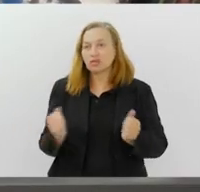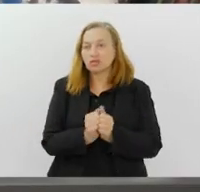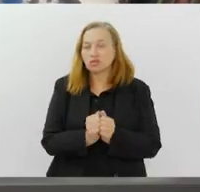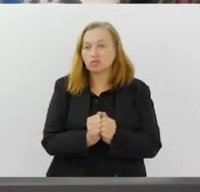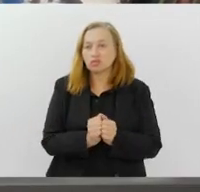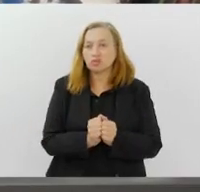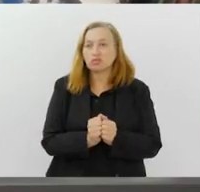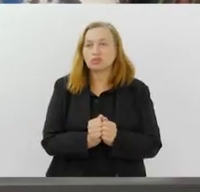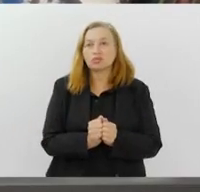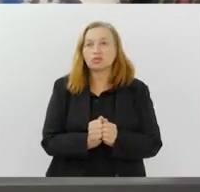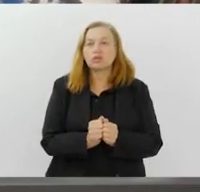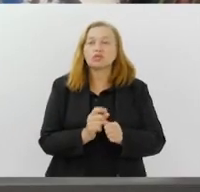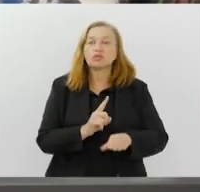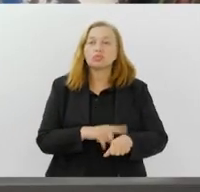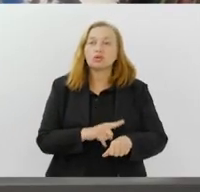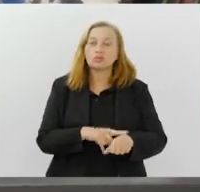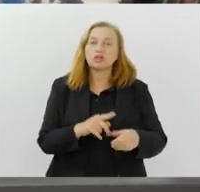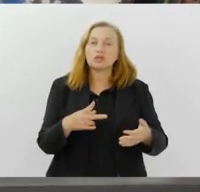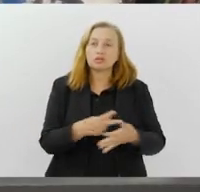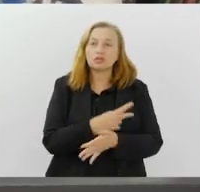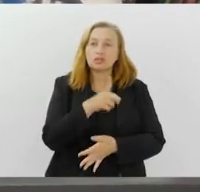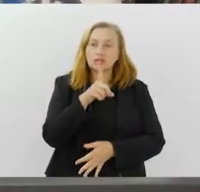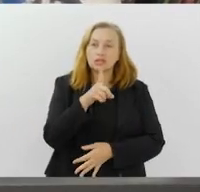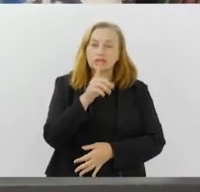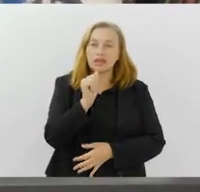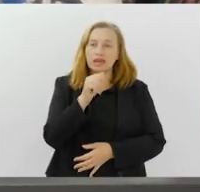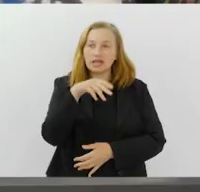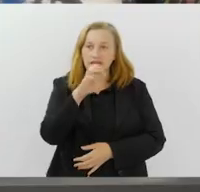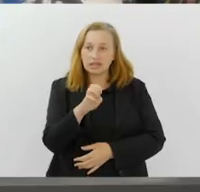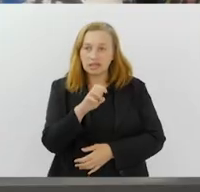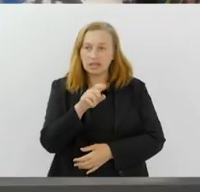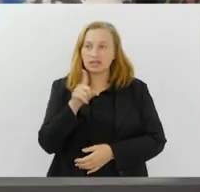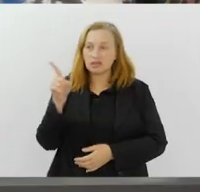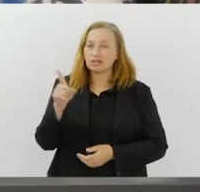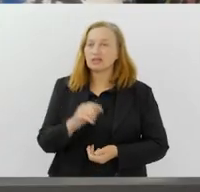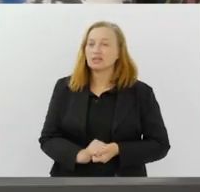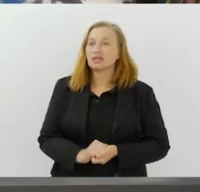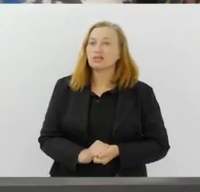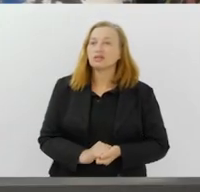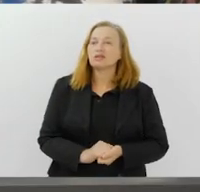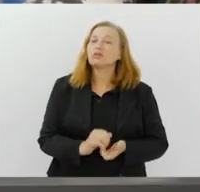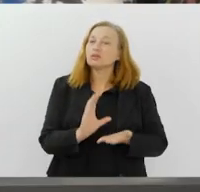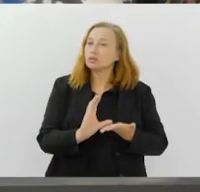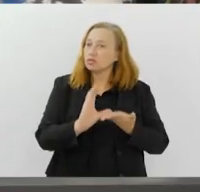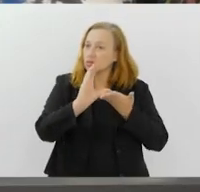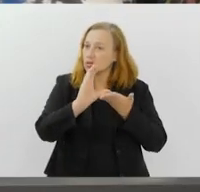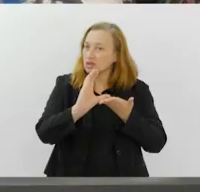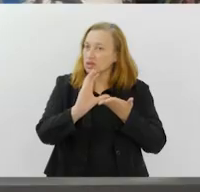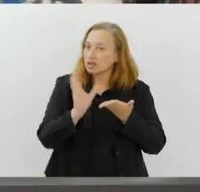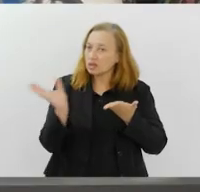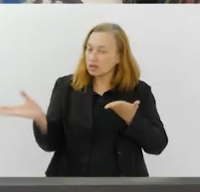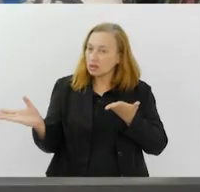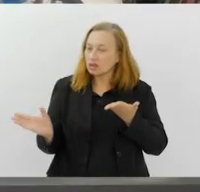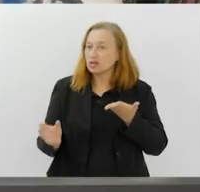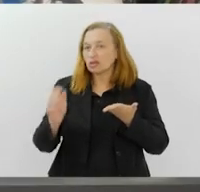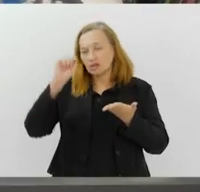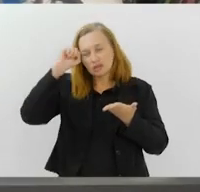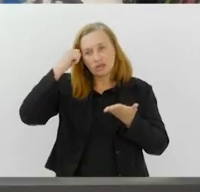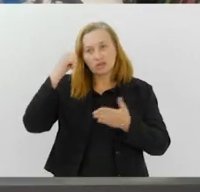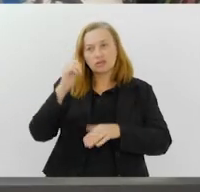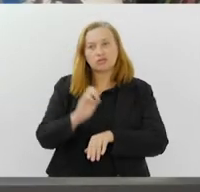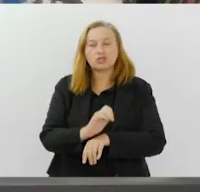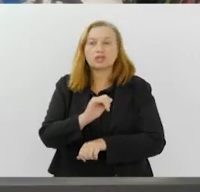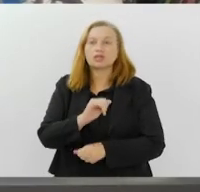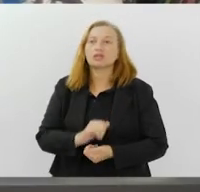no momento do fato ocorrido com a daan Afinal negr Gum como alguém do nosso conselho eh do negro aqui no estado